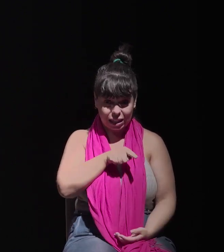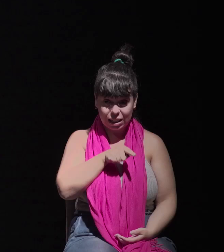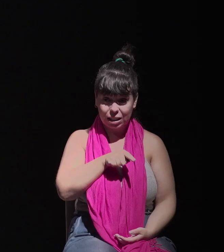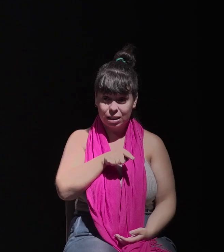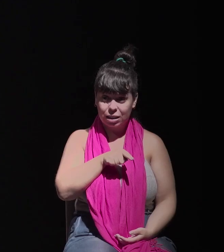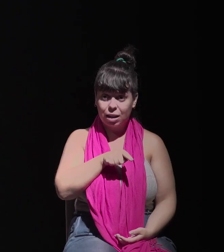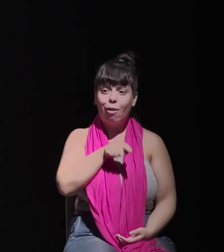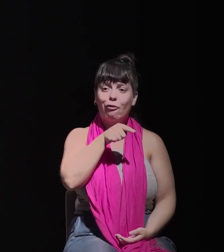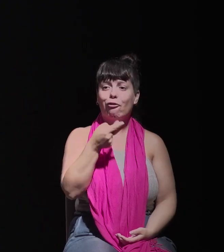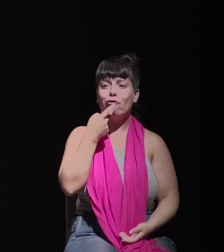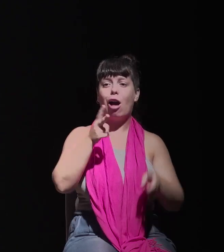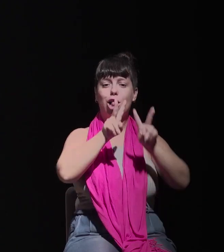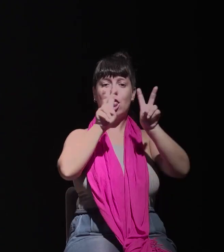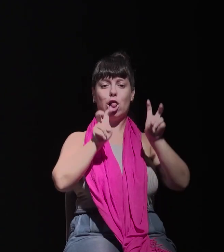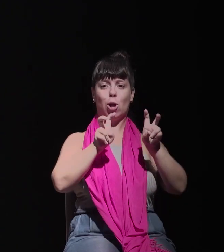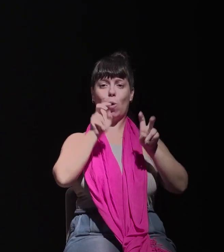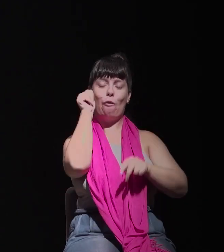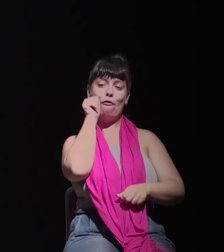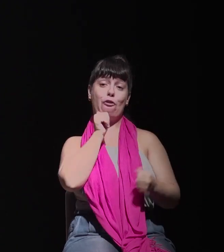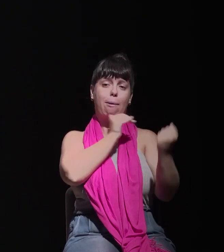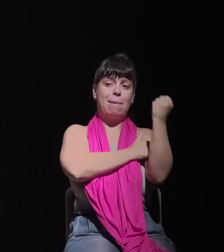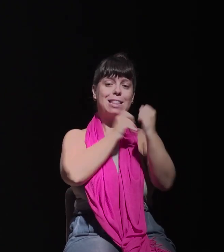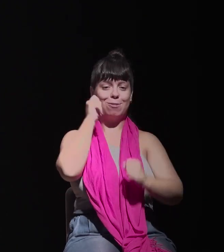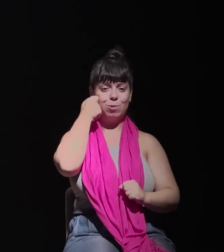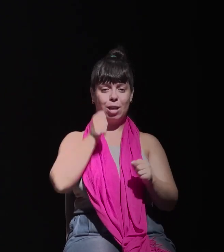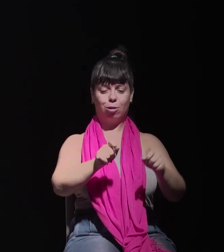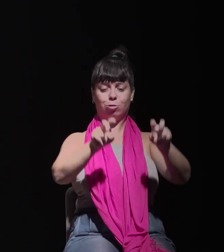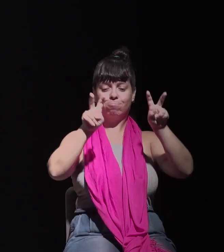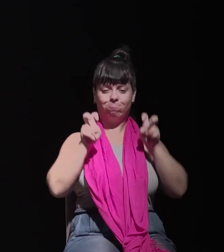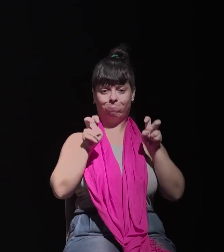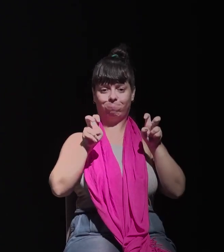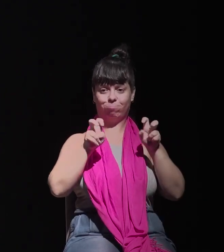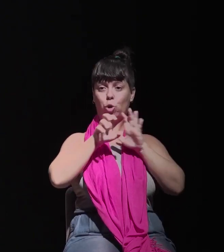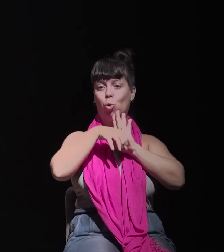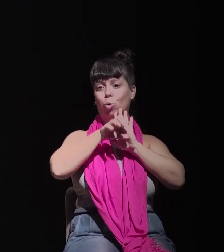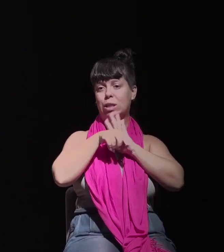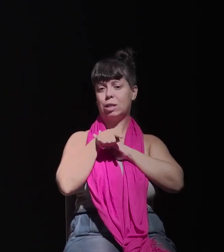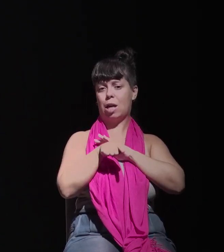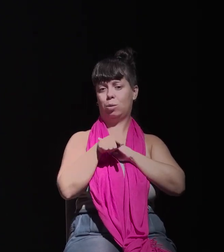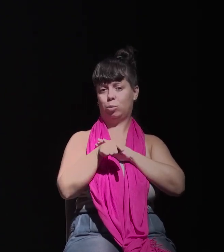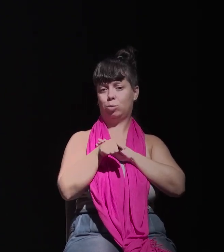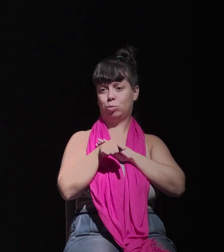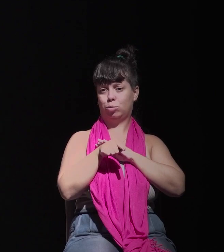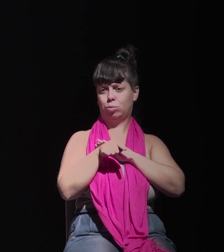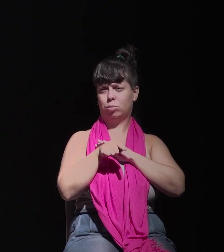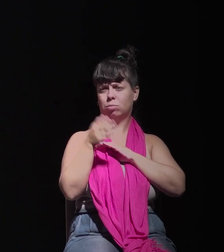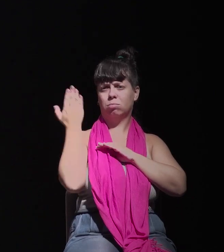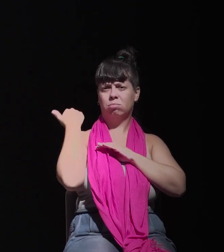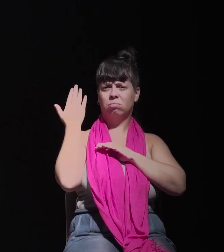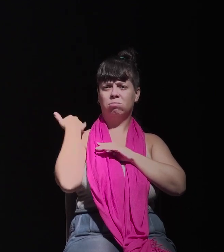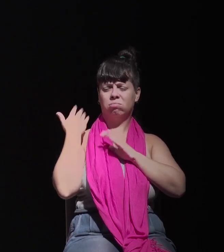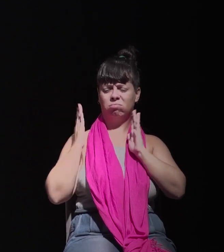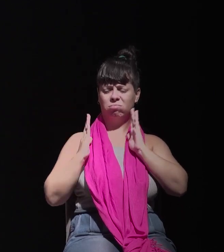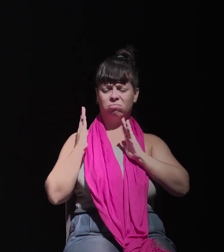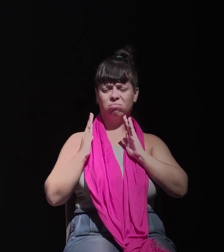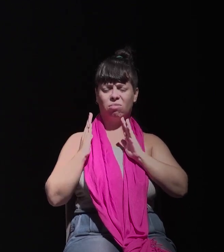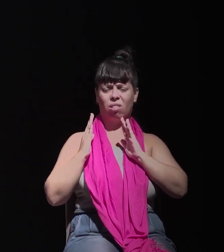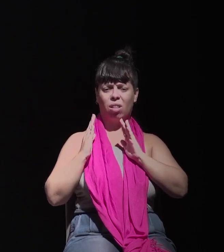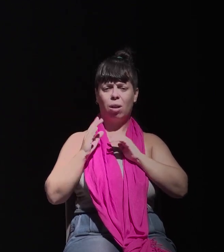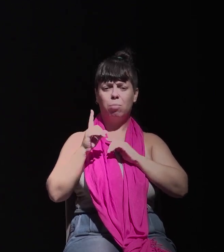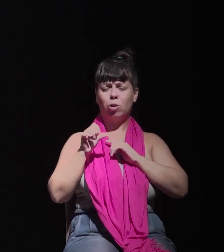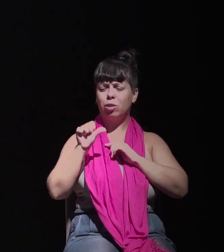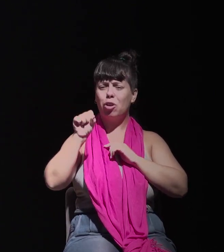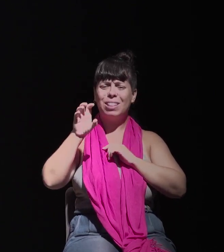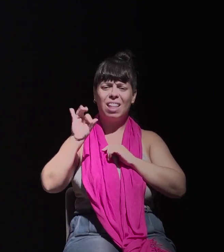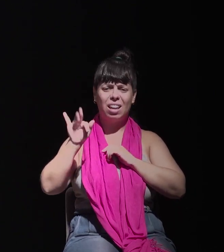esse termo feminismo negro de forma conceitual para a sua produção, e isso no final dos anos 80. A